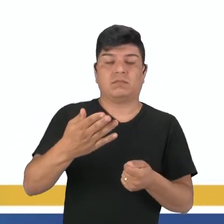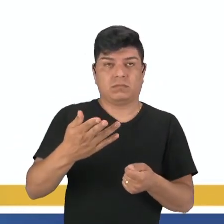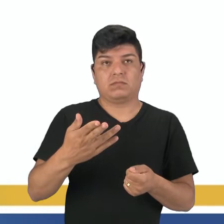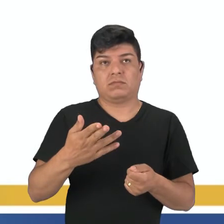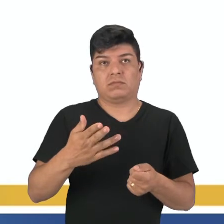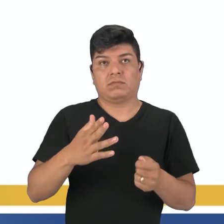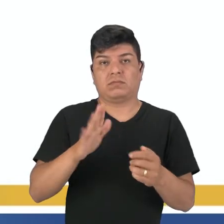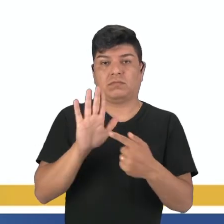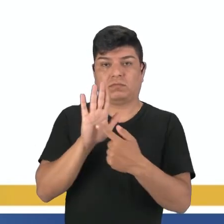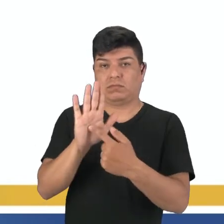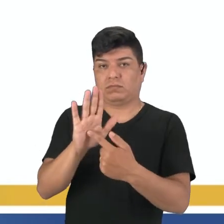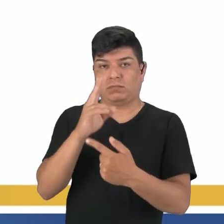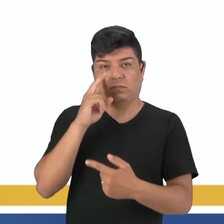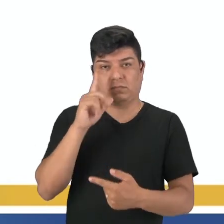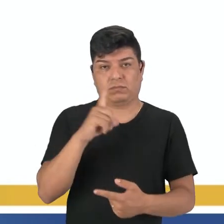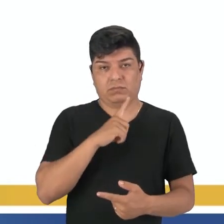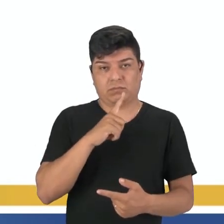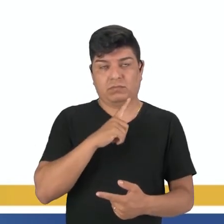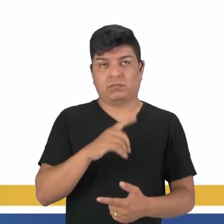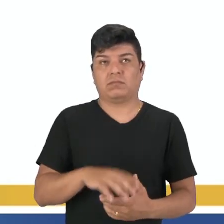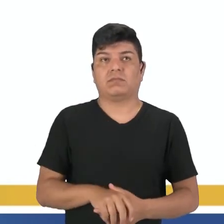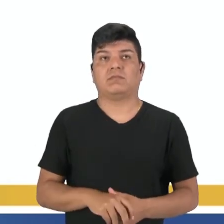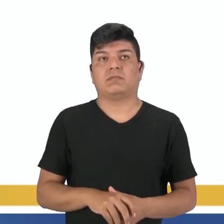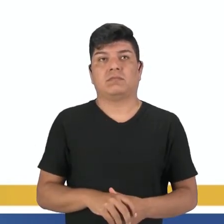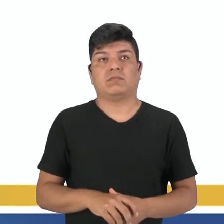sua planificação, certinho?